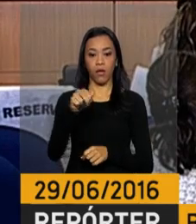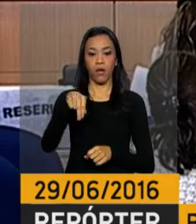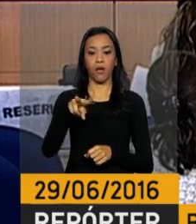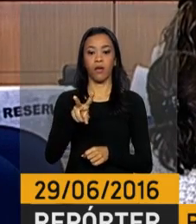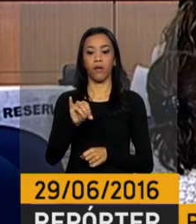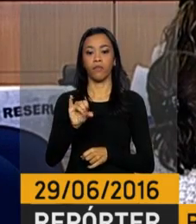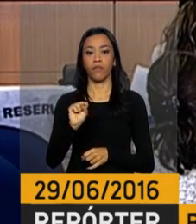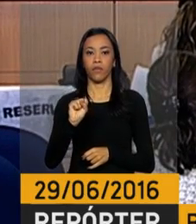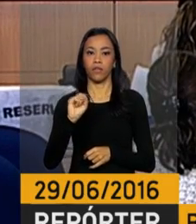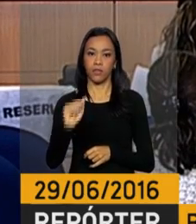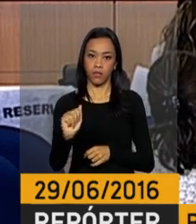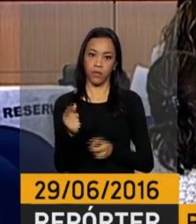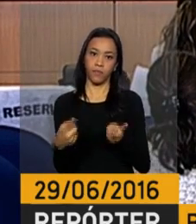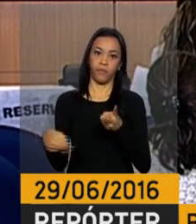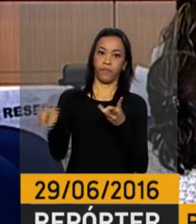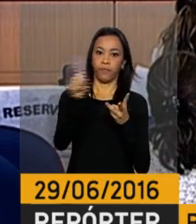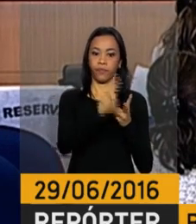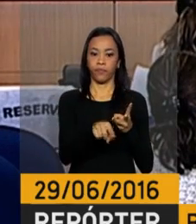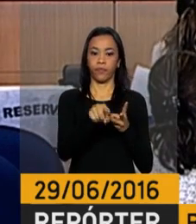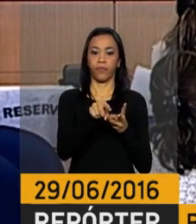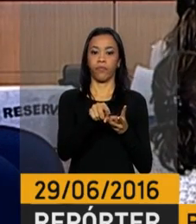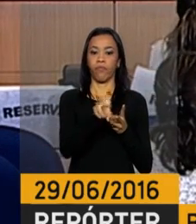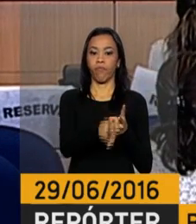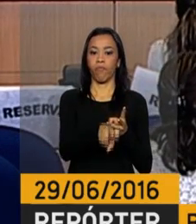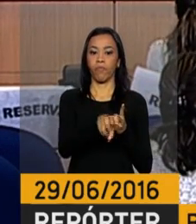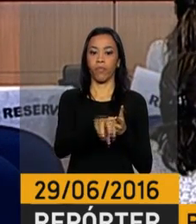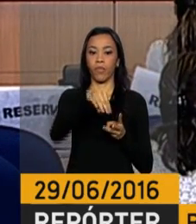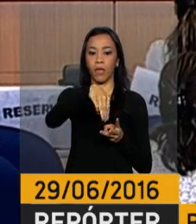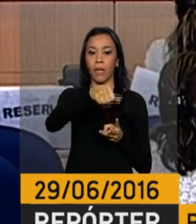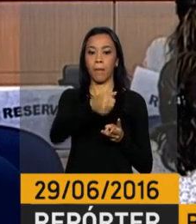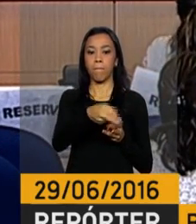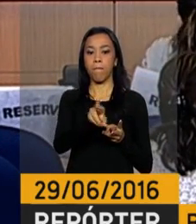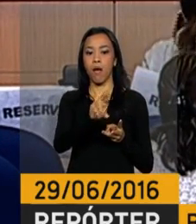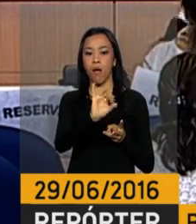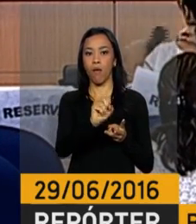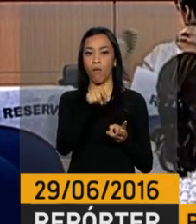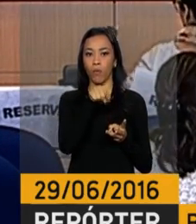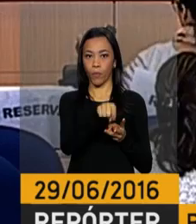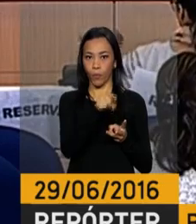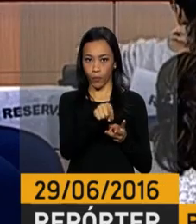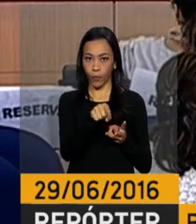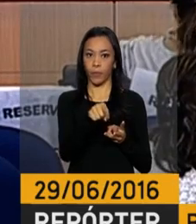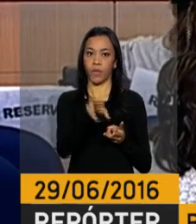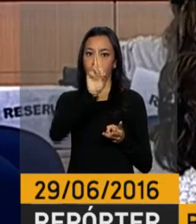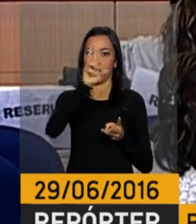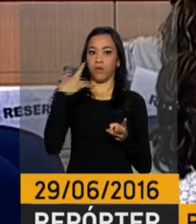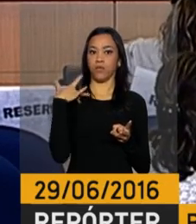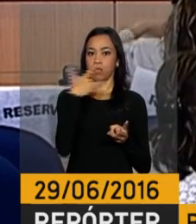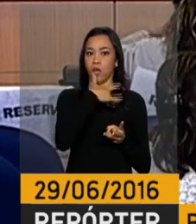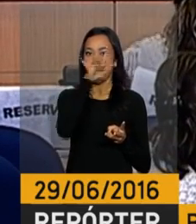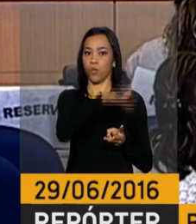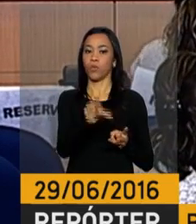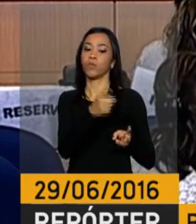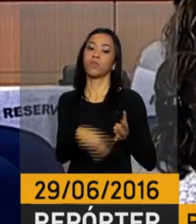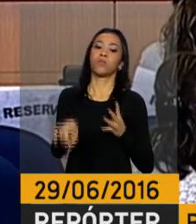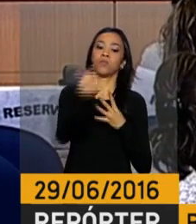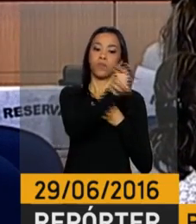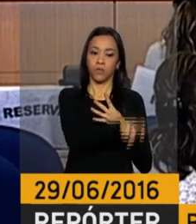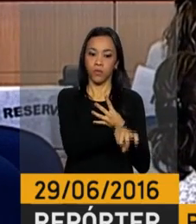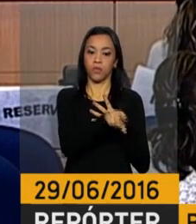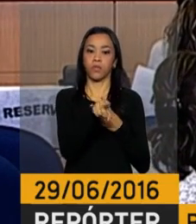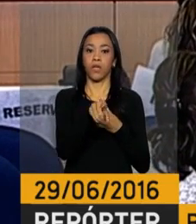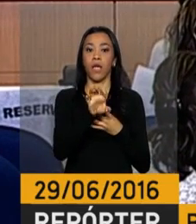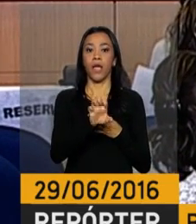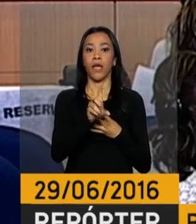política Mauro Junqueira Presidente do Conselho Nacional dos secretários municipais de saúde o Edmundo clotes que é da